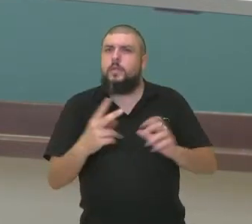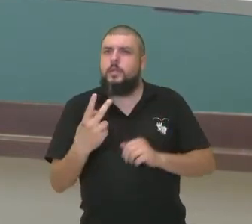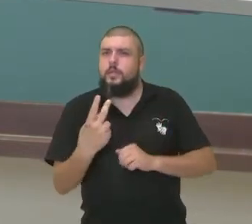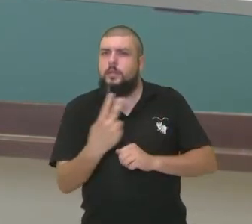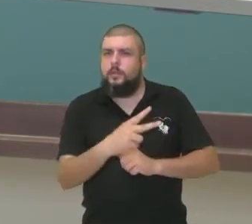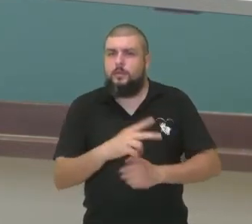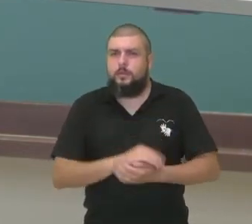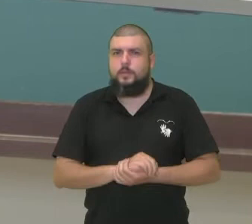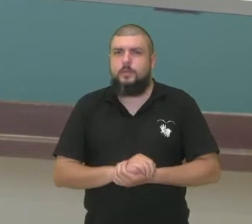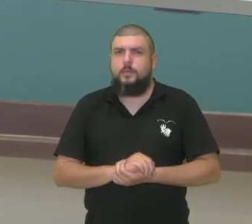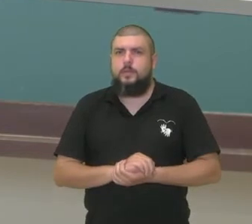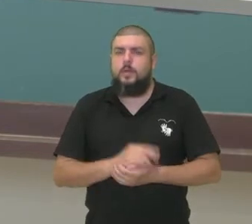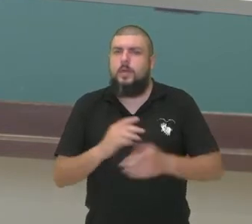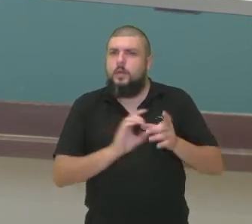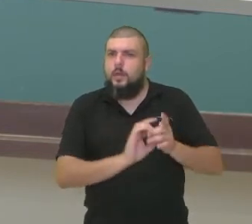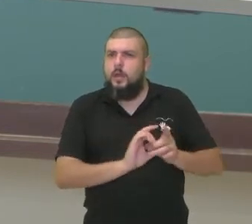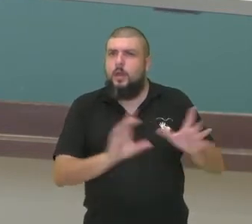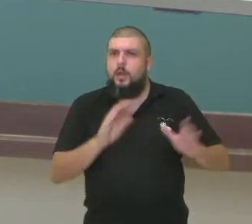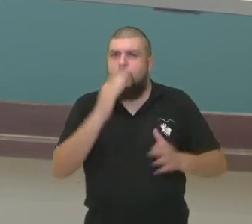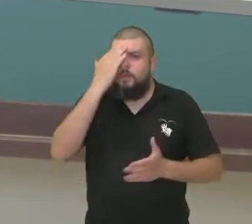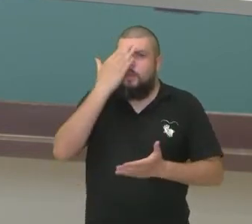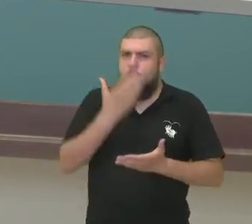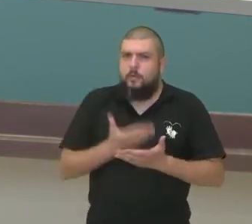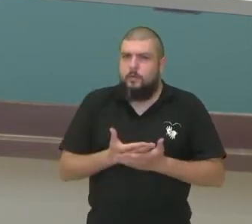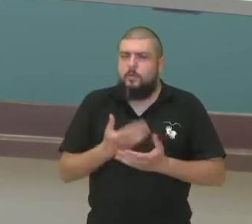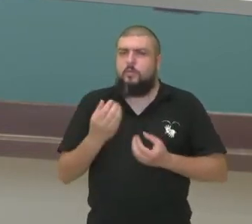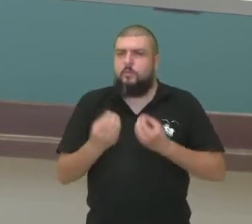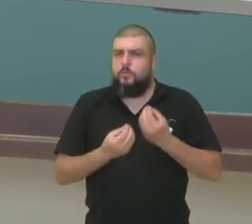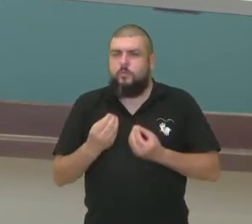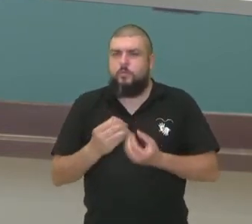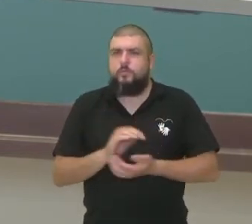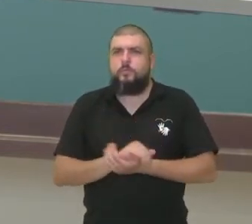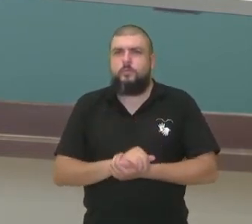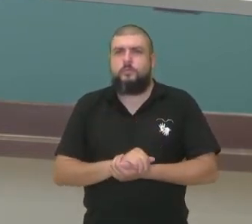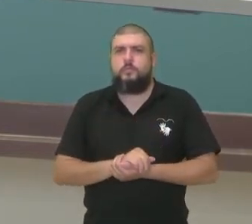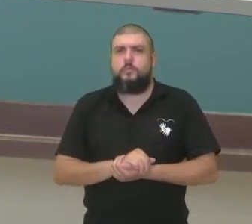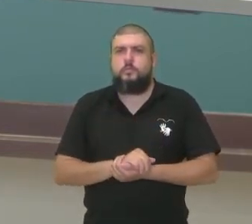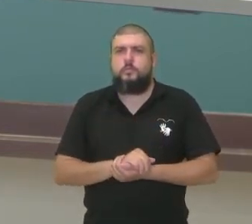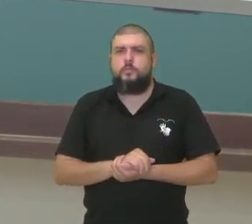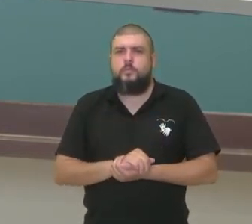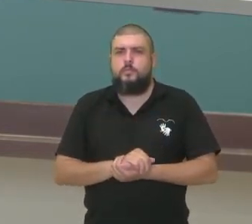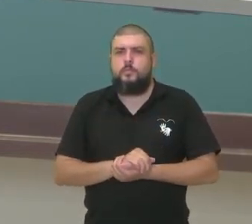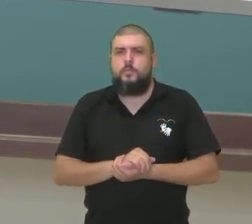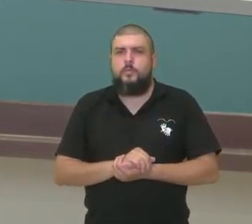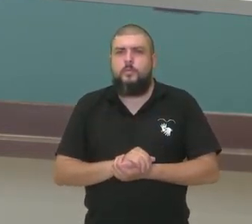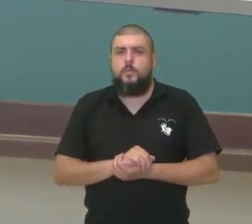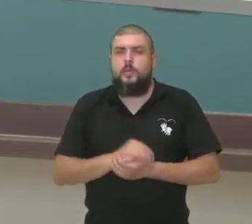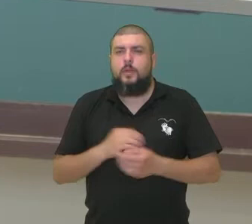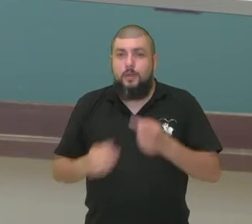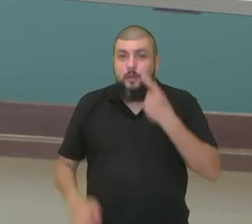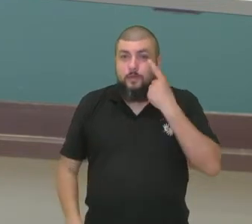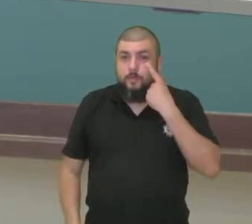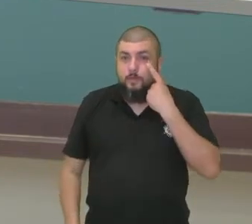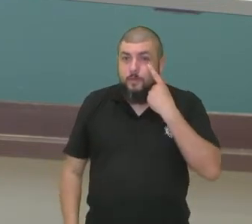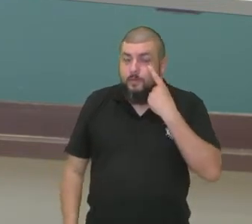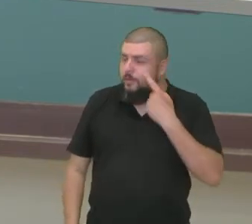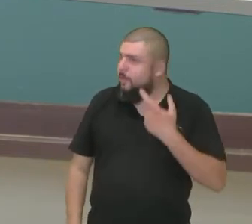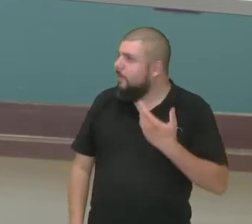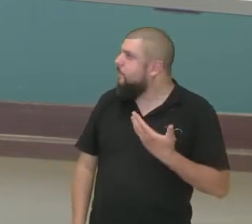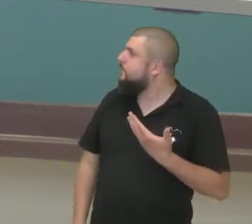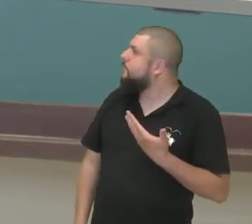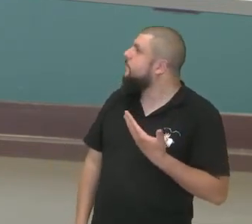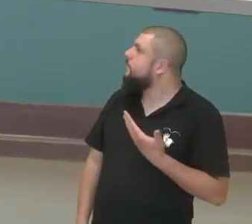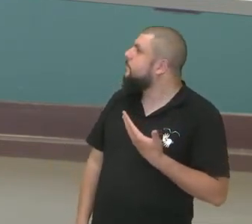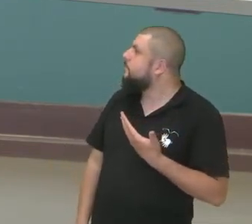crença, convicção e pensamento. Então temos aqui uma ilustração: líderes religiosos e direitos